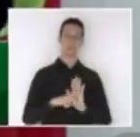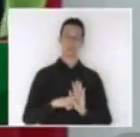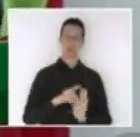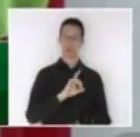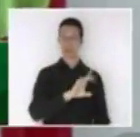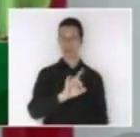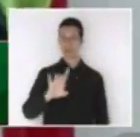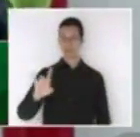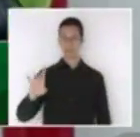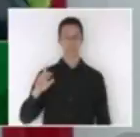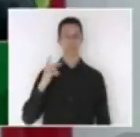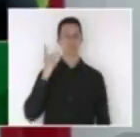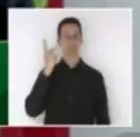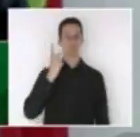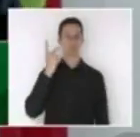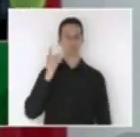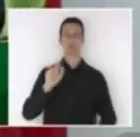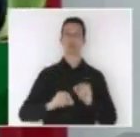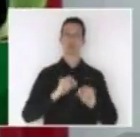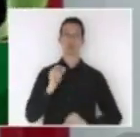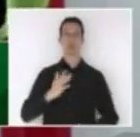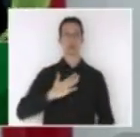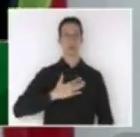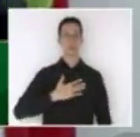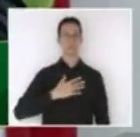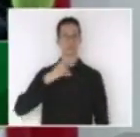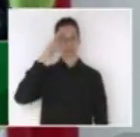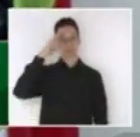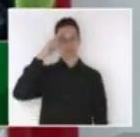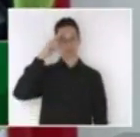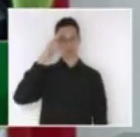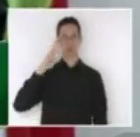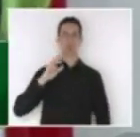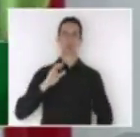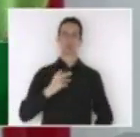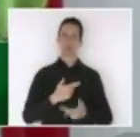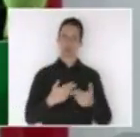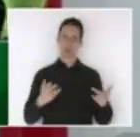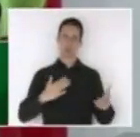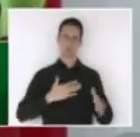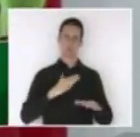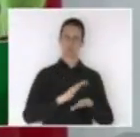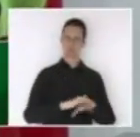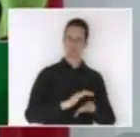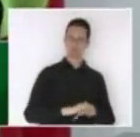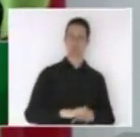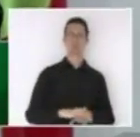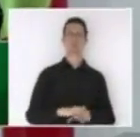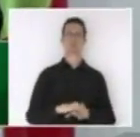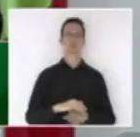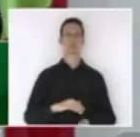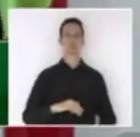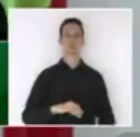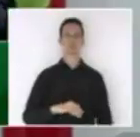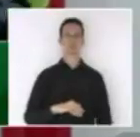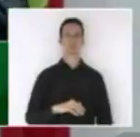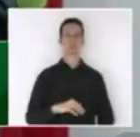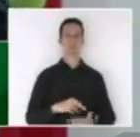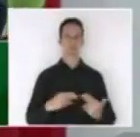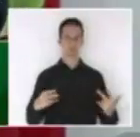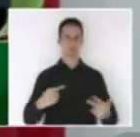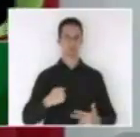sua história, é aquilo que ele faz, aquilo que ele fez, aquilo que ele pode gerar